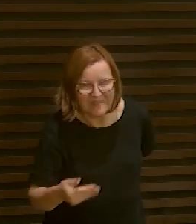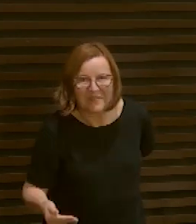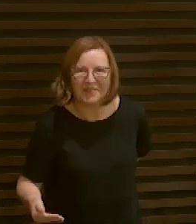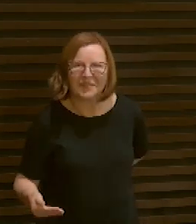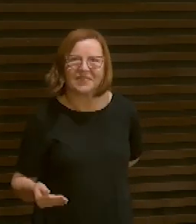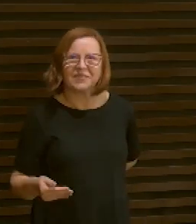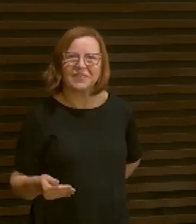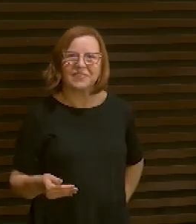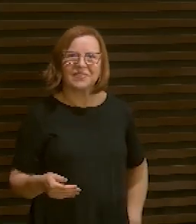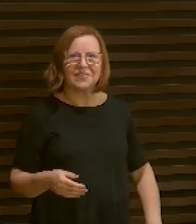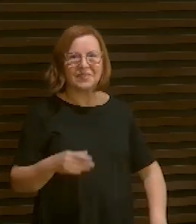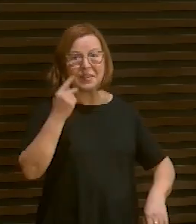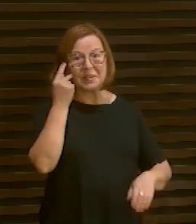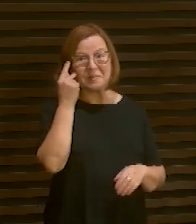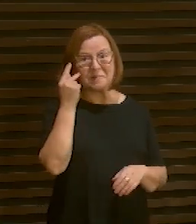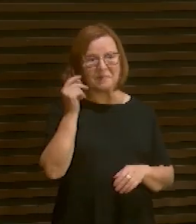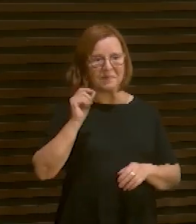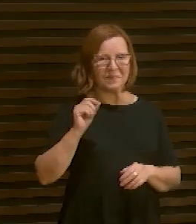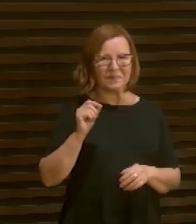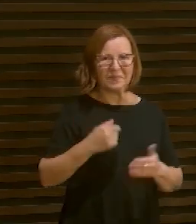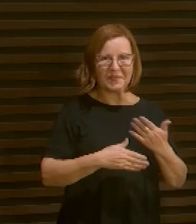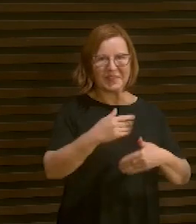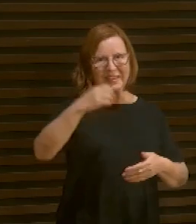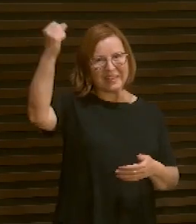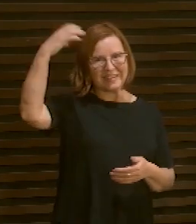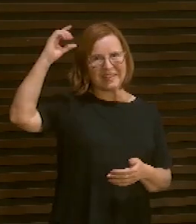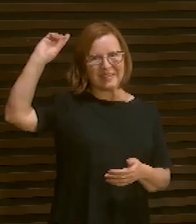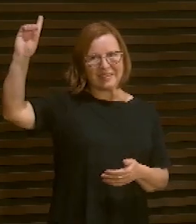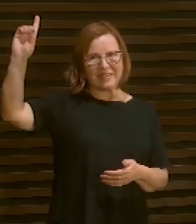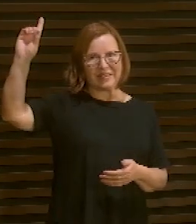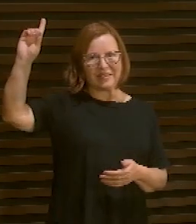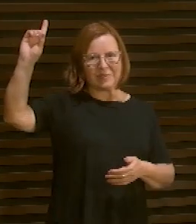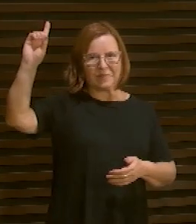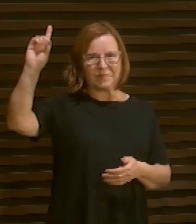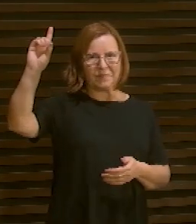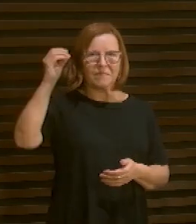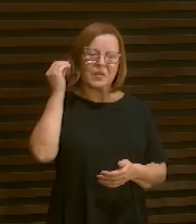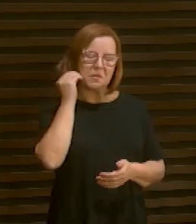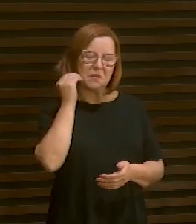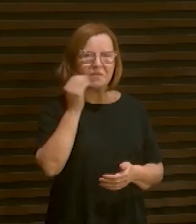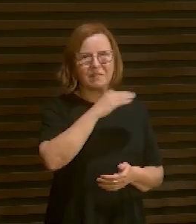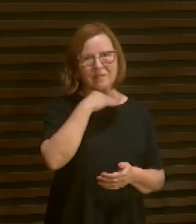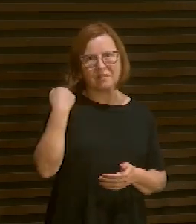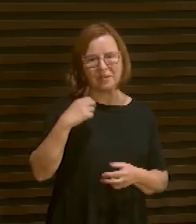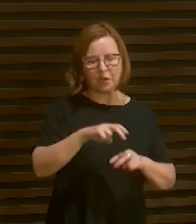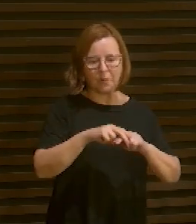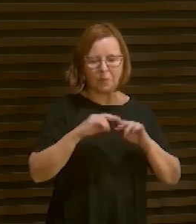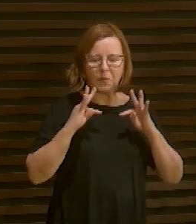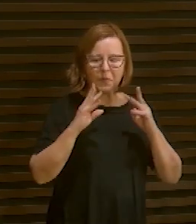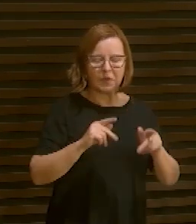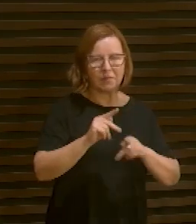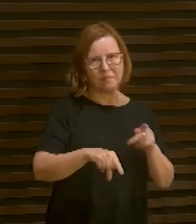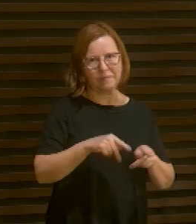honra, para que, pela graça de Deus, provasse a morte por todos os